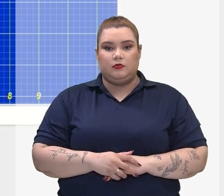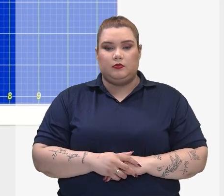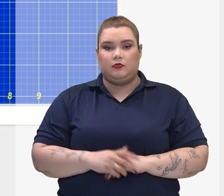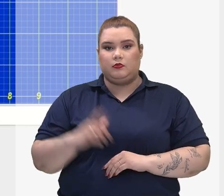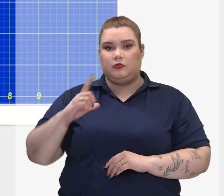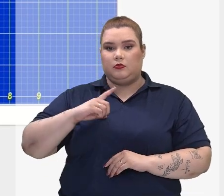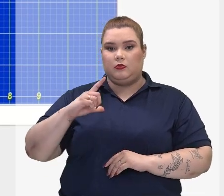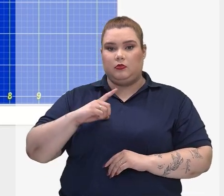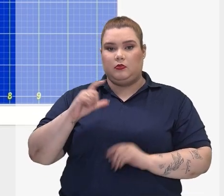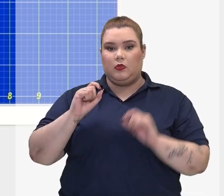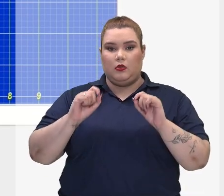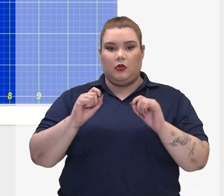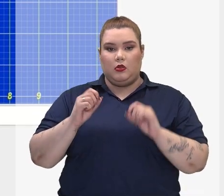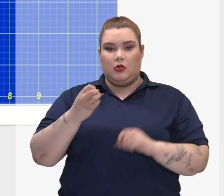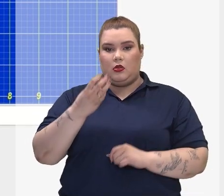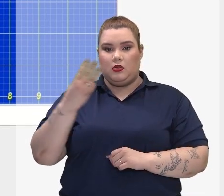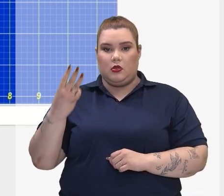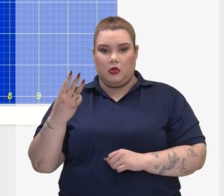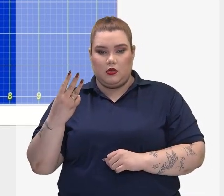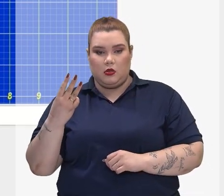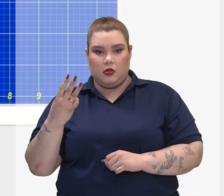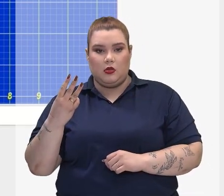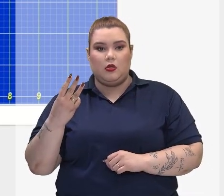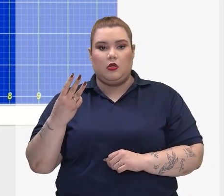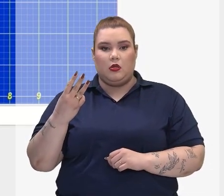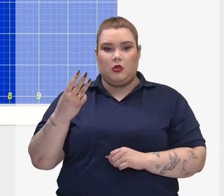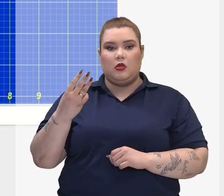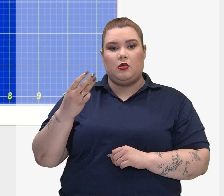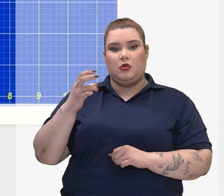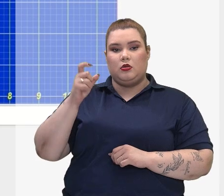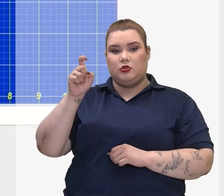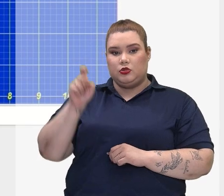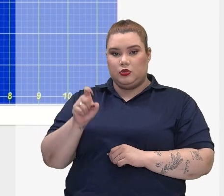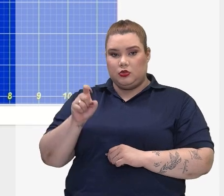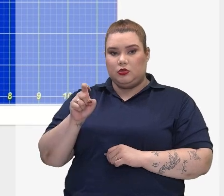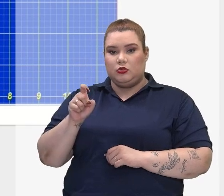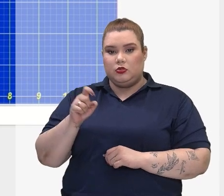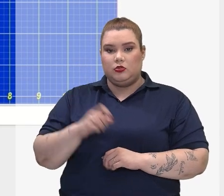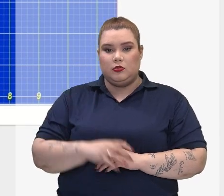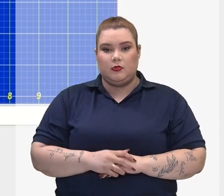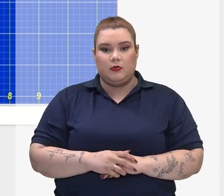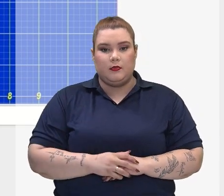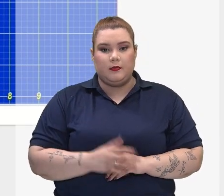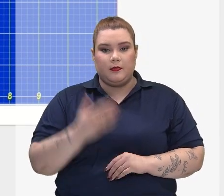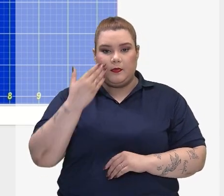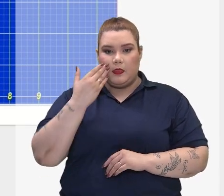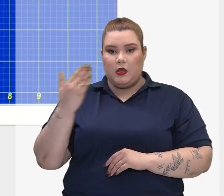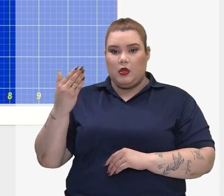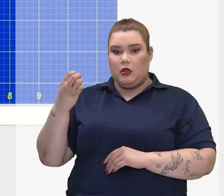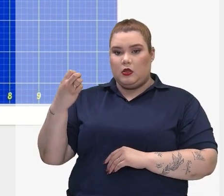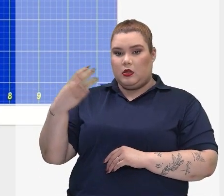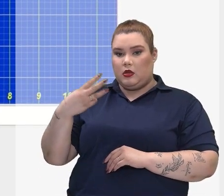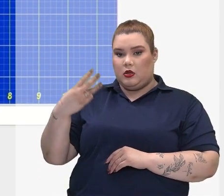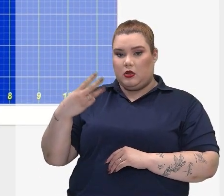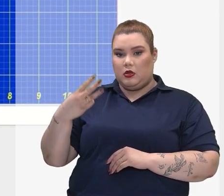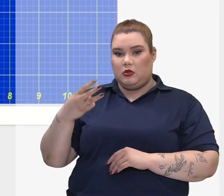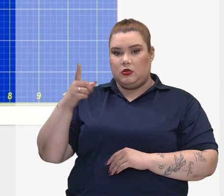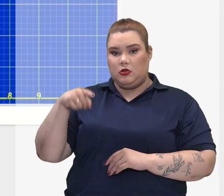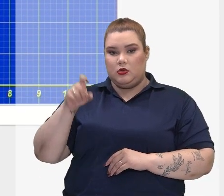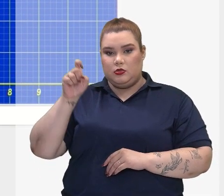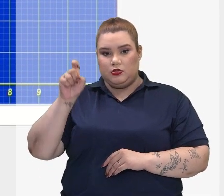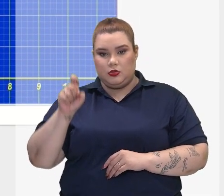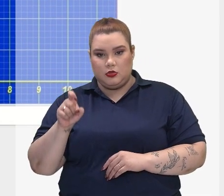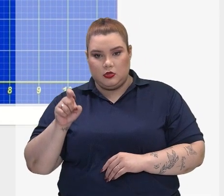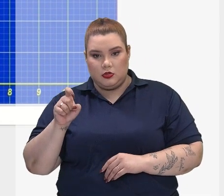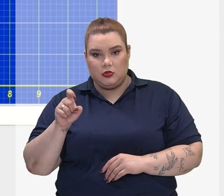coordenadas 3 em x, correto? Está aqui. Né? 3 em x, subir mais um pouquinho aqui